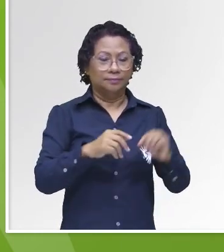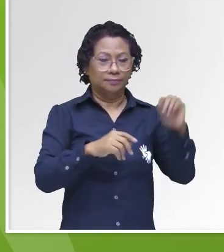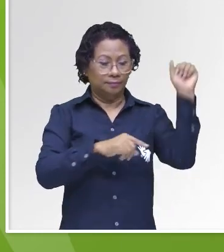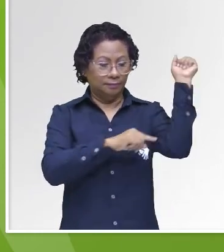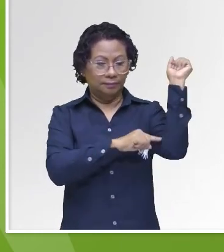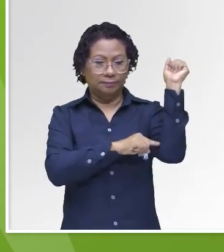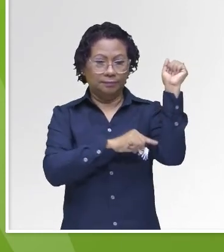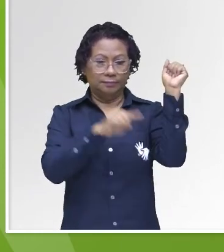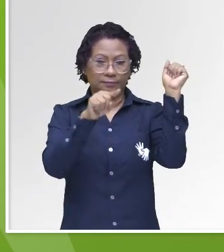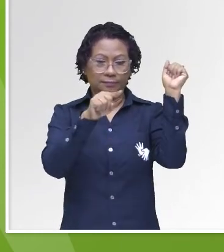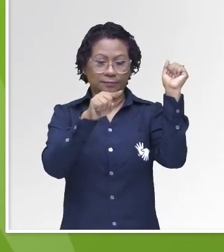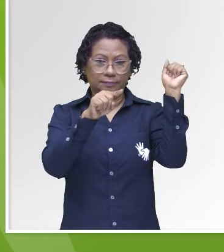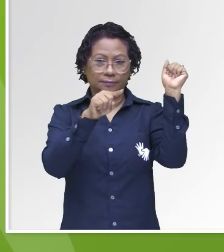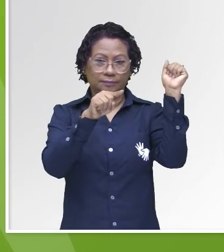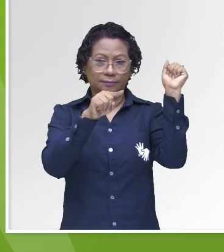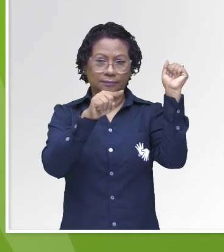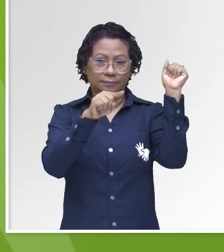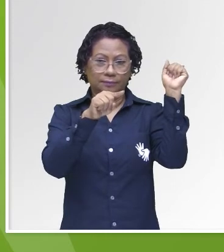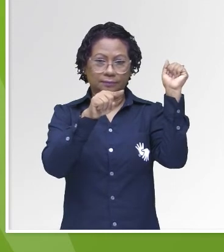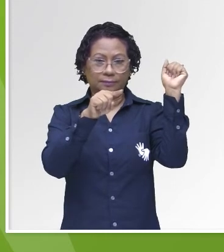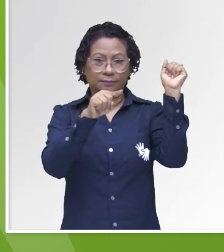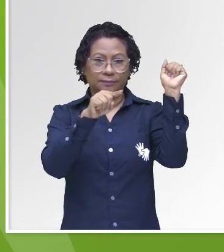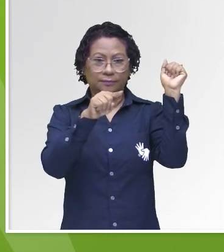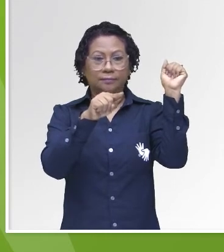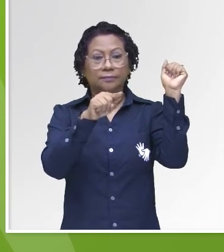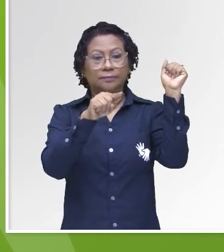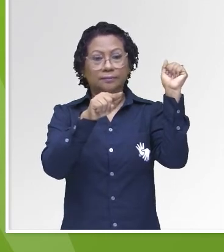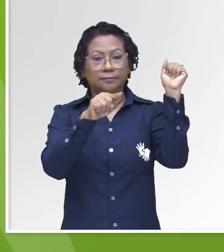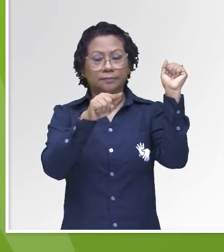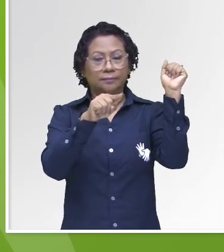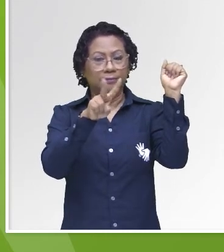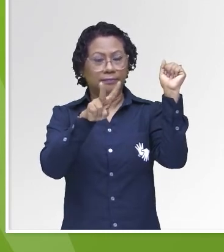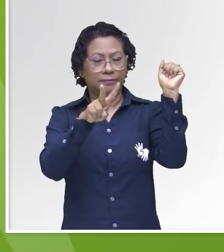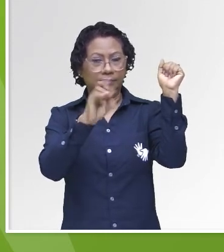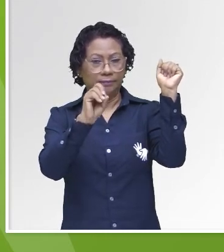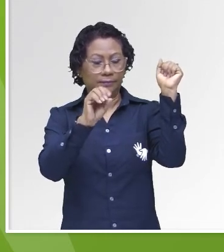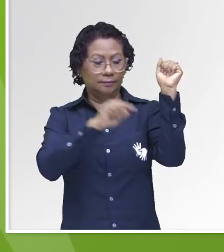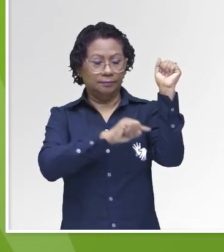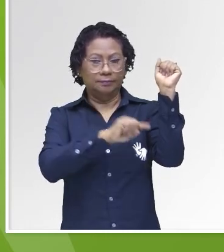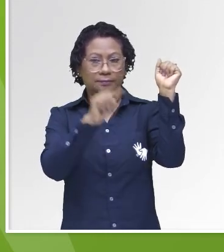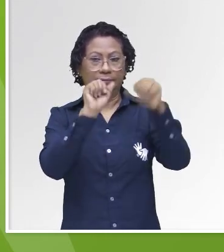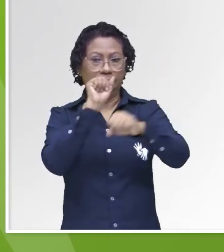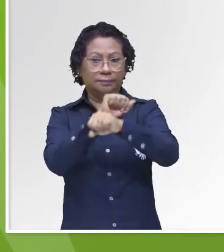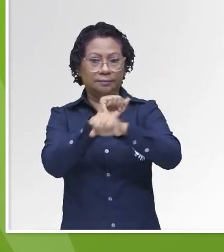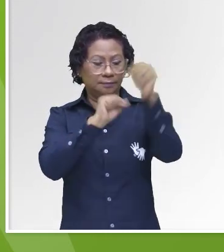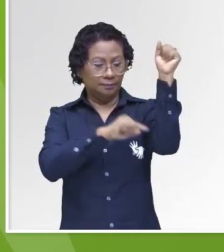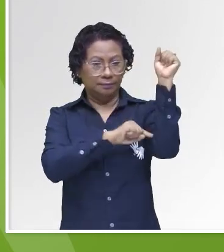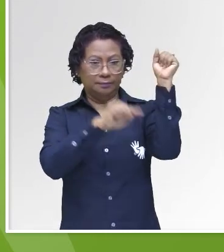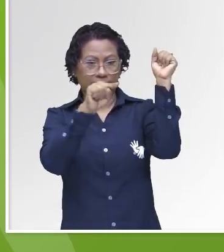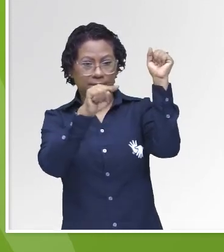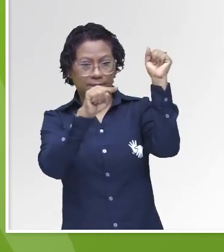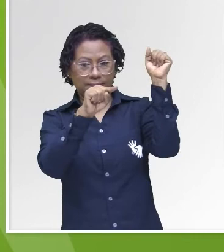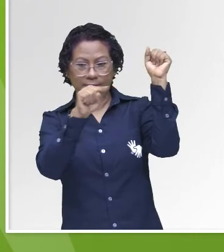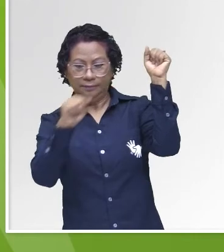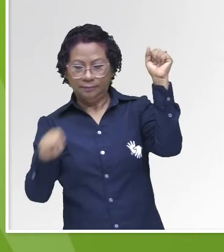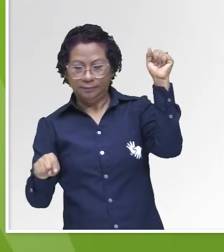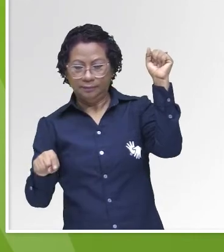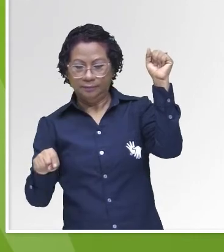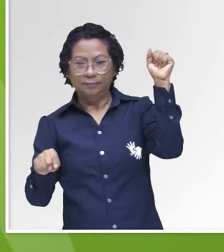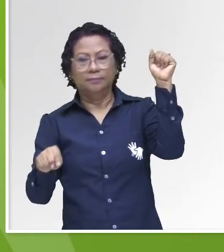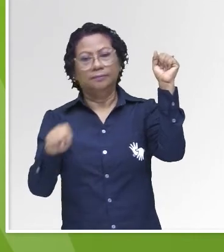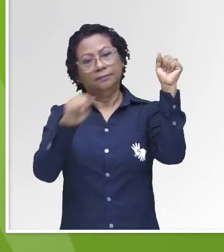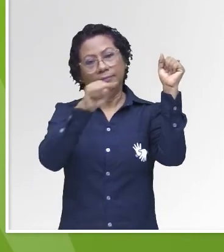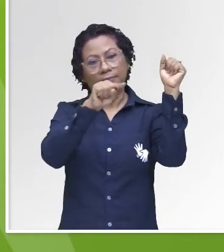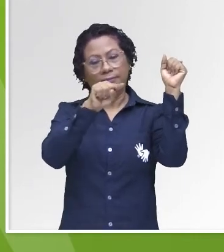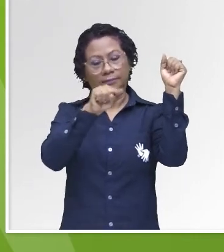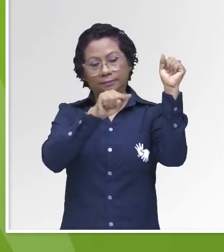uma componente no eixo y, que nós vamos chamar de v0x. E ela tem um componente no eixo y, que nós vamos